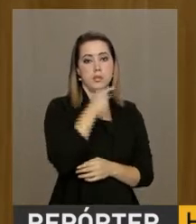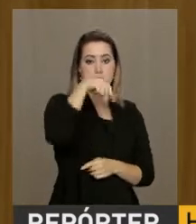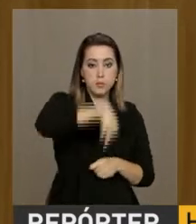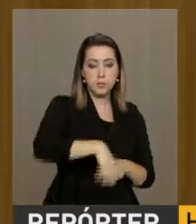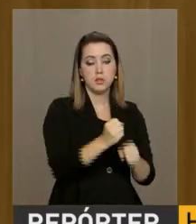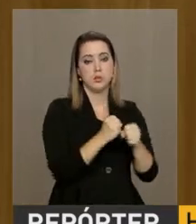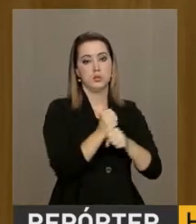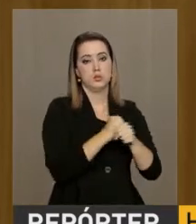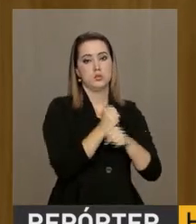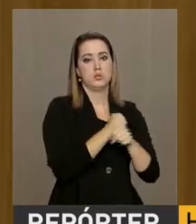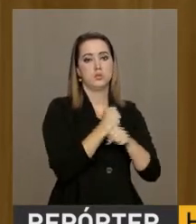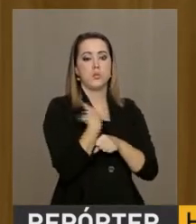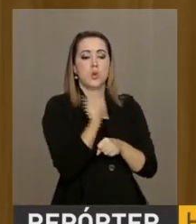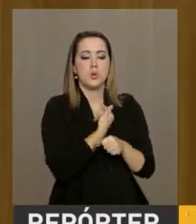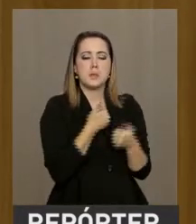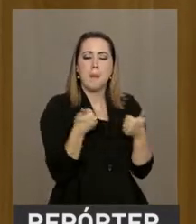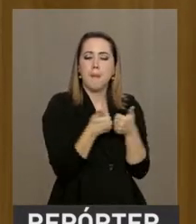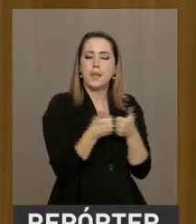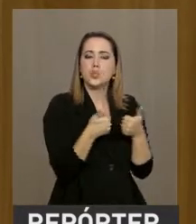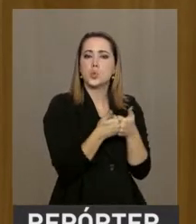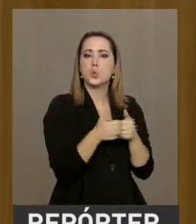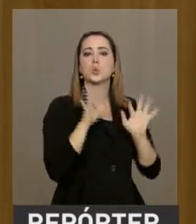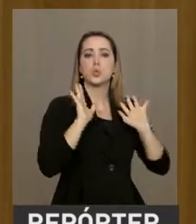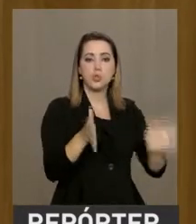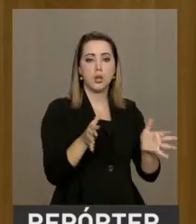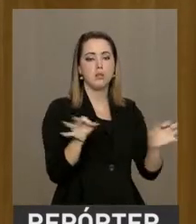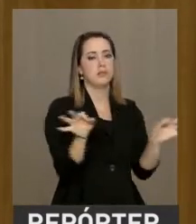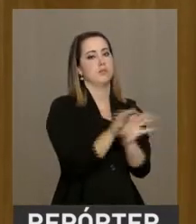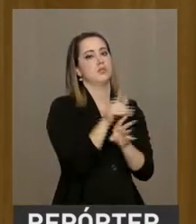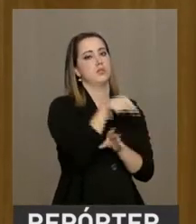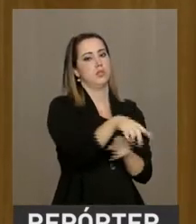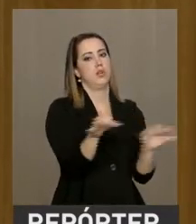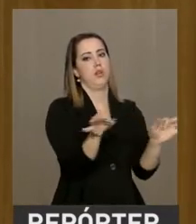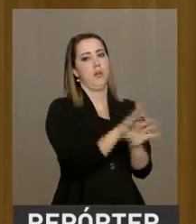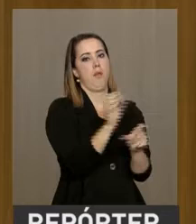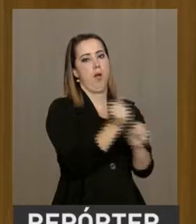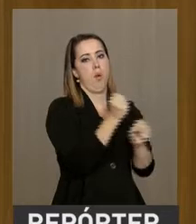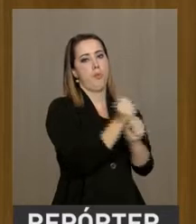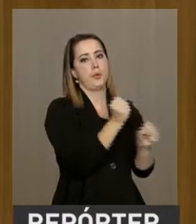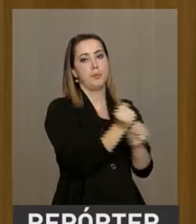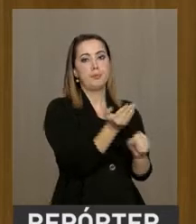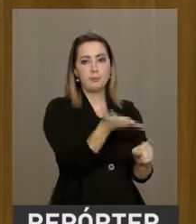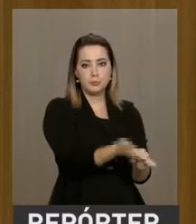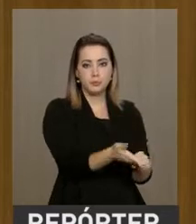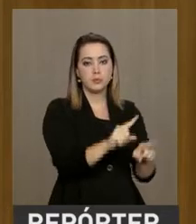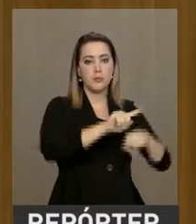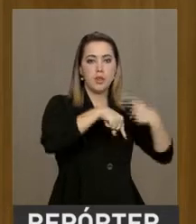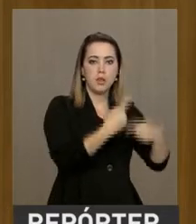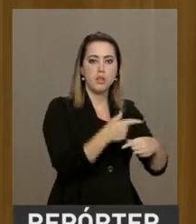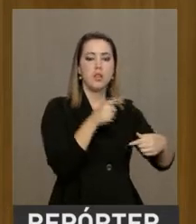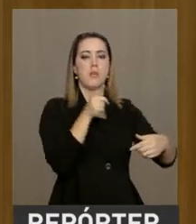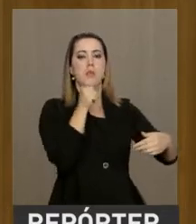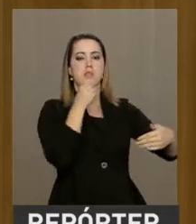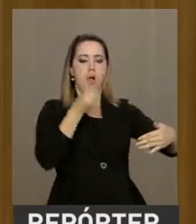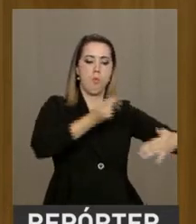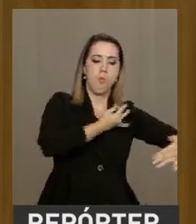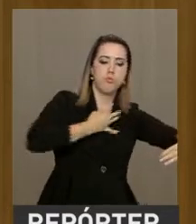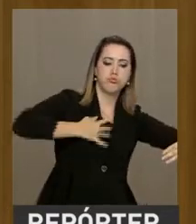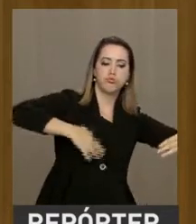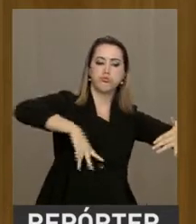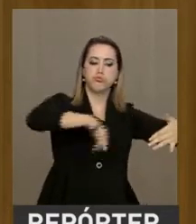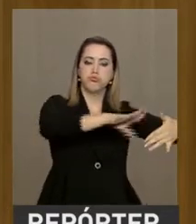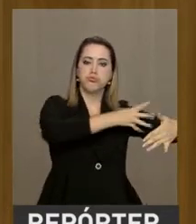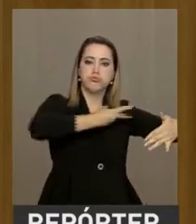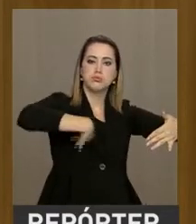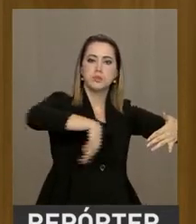portanto estamos muito próximos da conclusão disto e em seguida enchimento de reservatório a